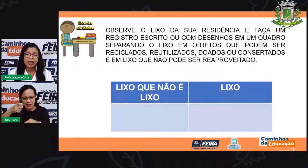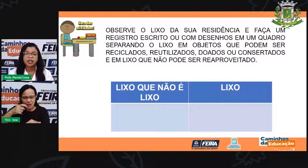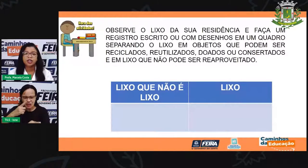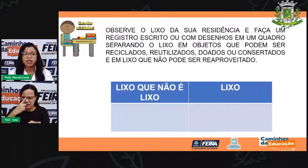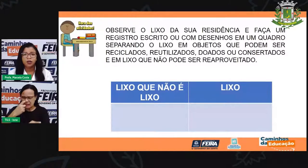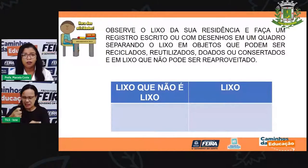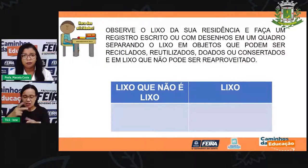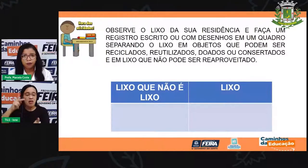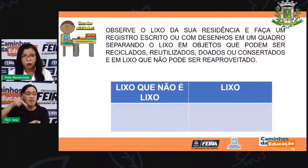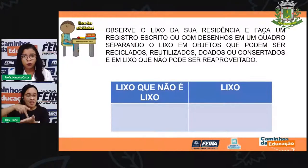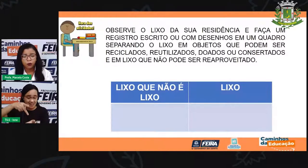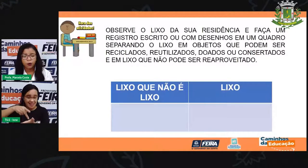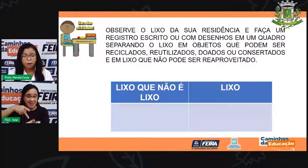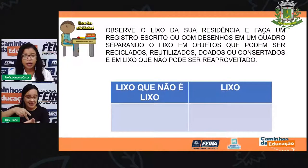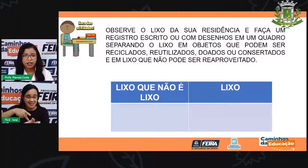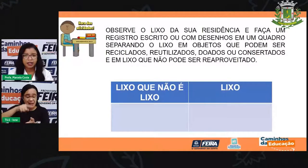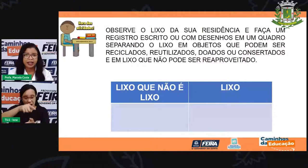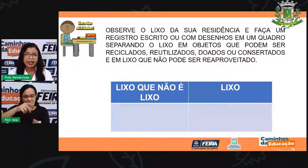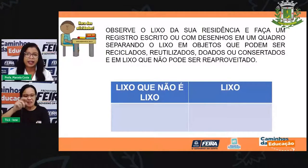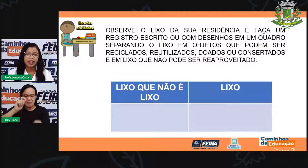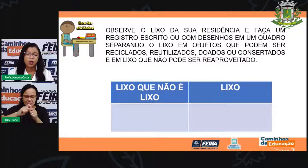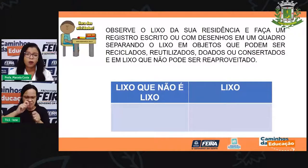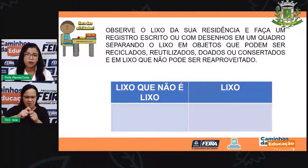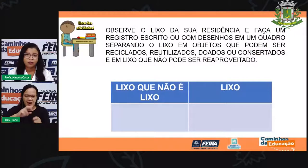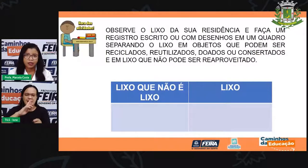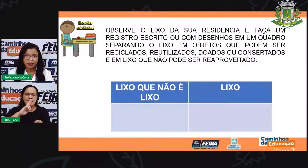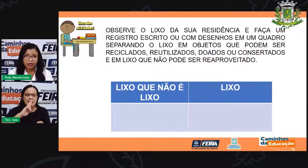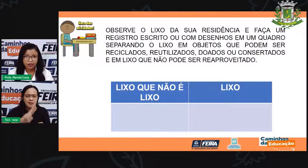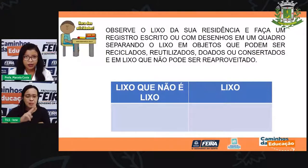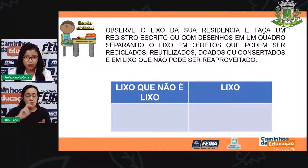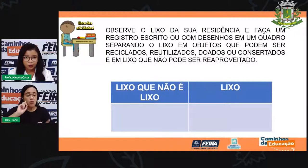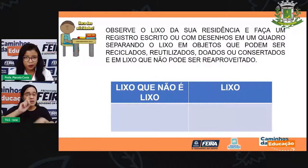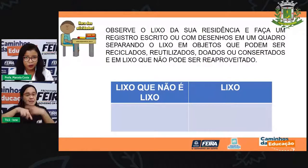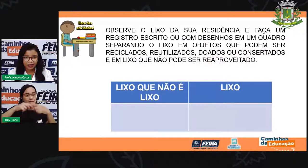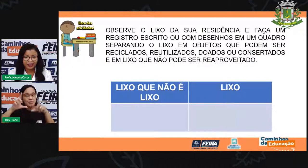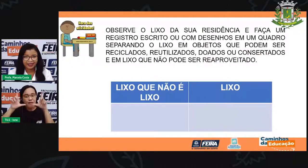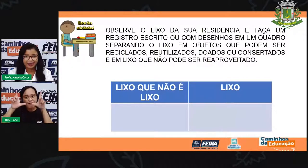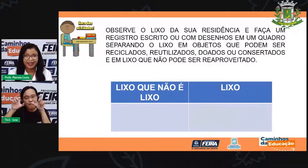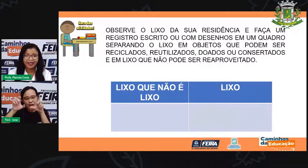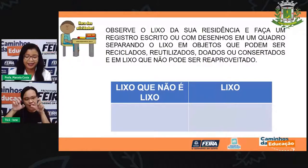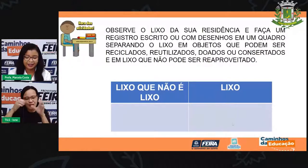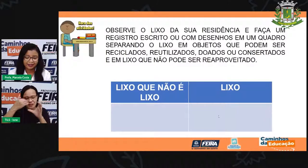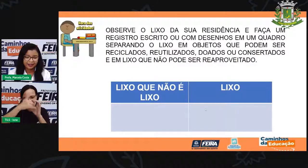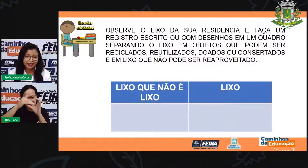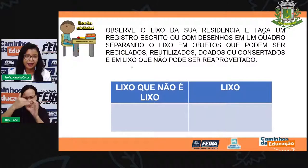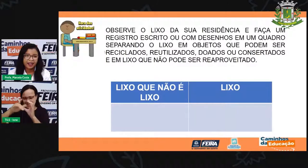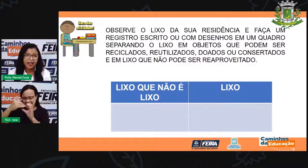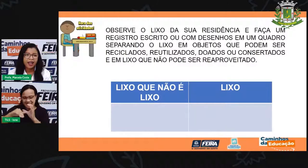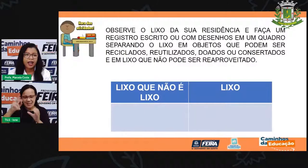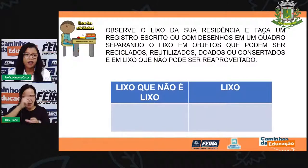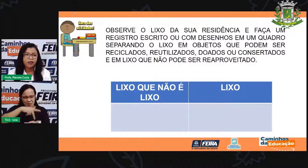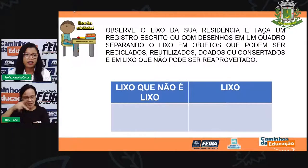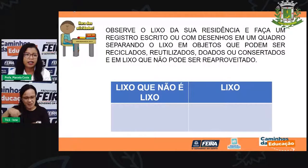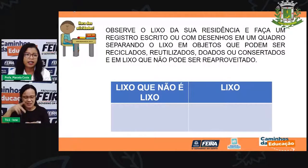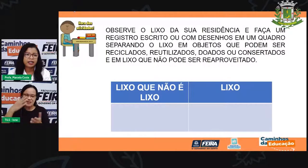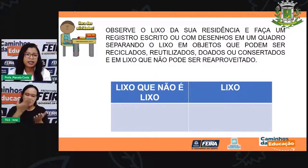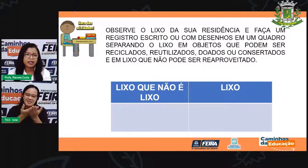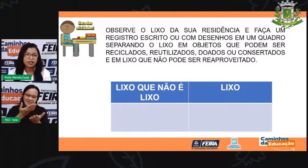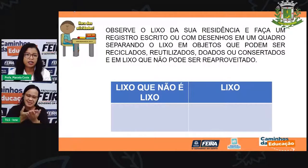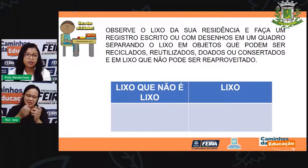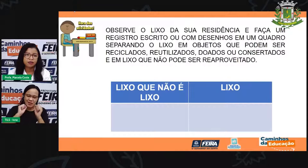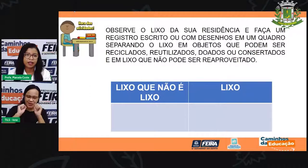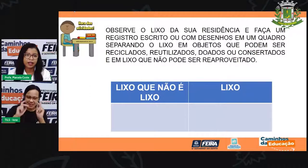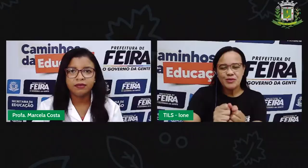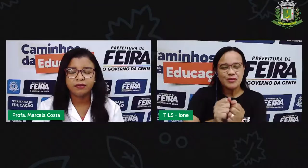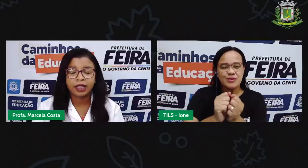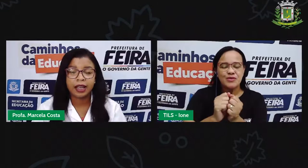Capricha, tira uma foto e compartilha aí com a professora dessa escola, tá? Agora, crianças, a